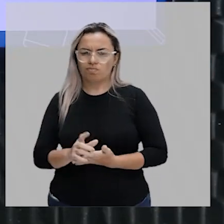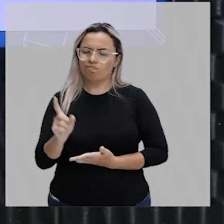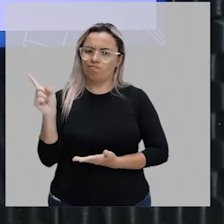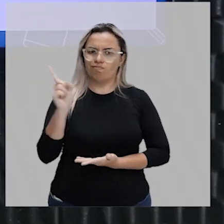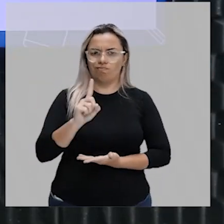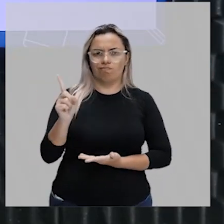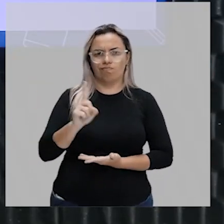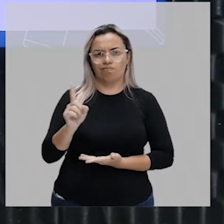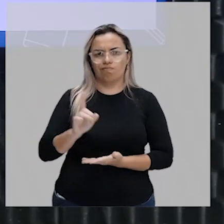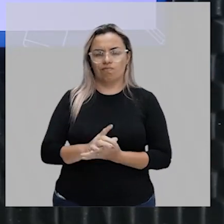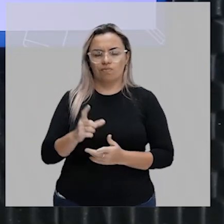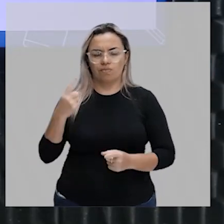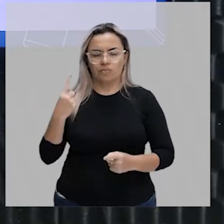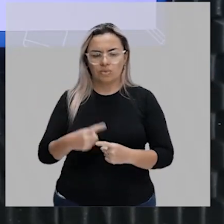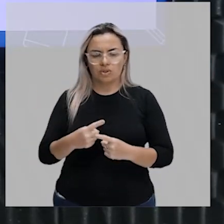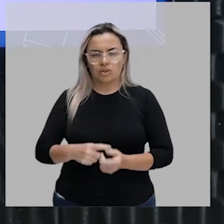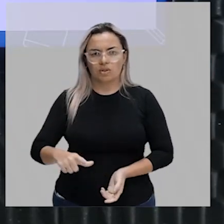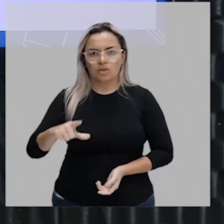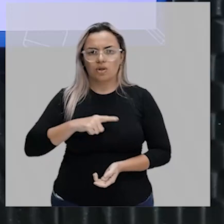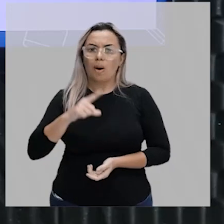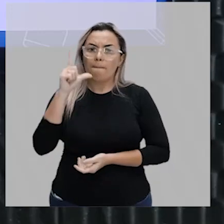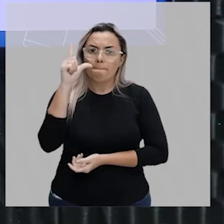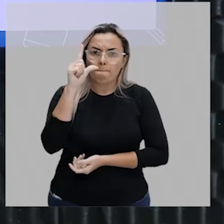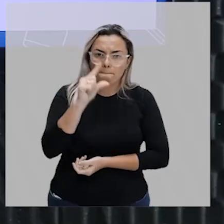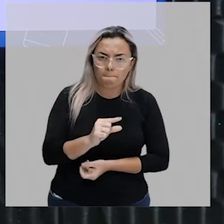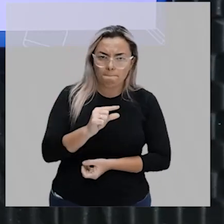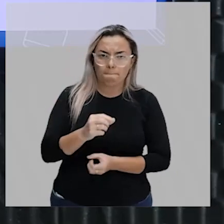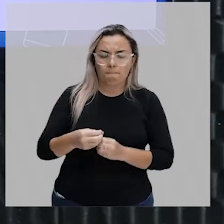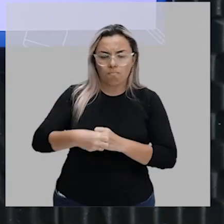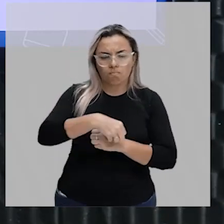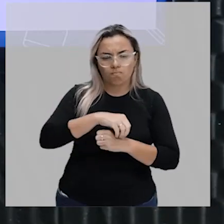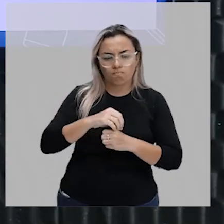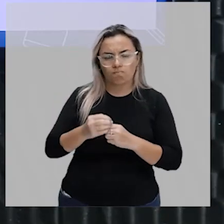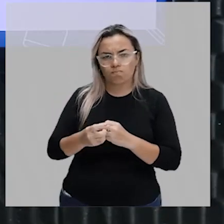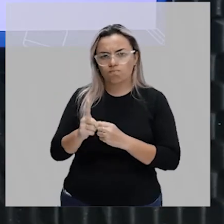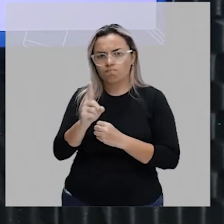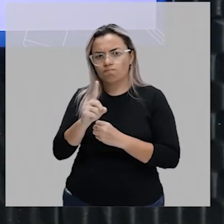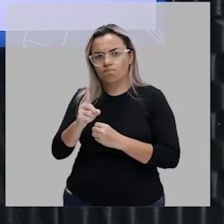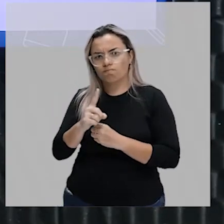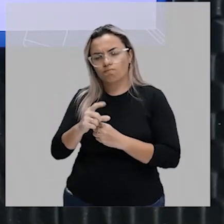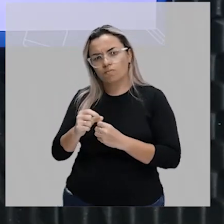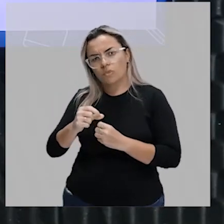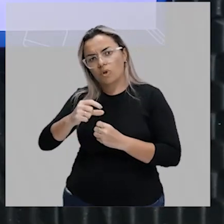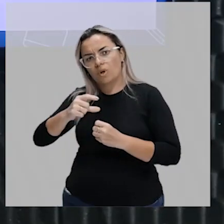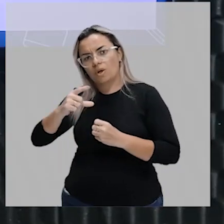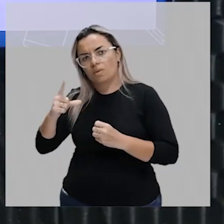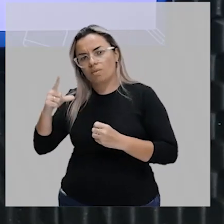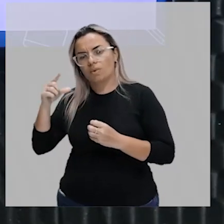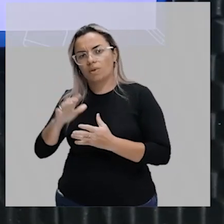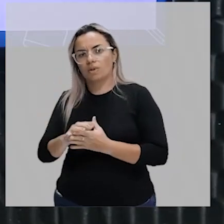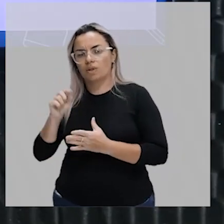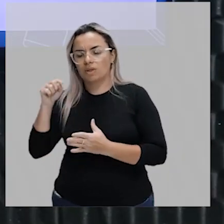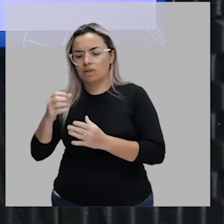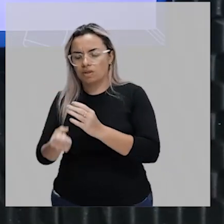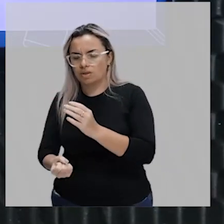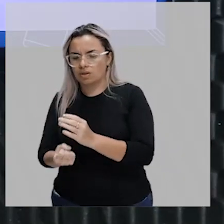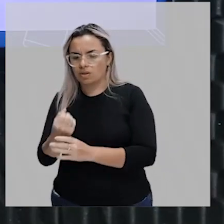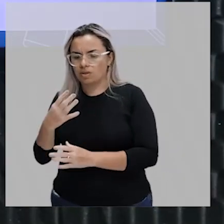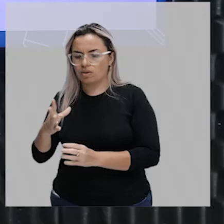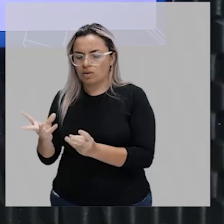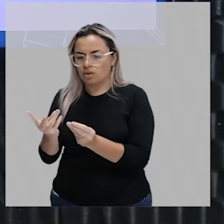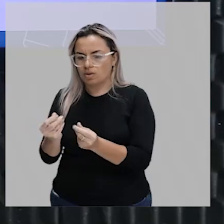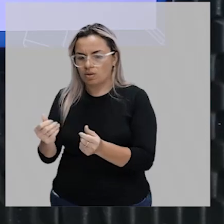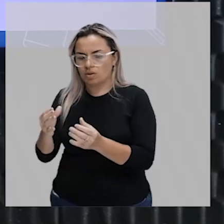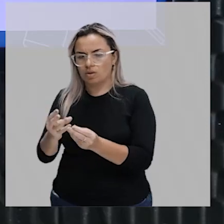não. Por quê? Tinham poucas moléculas, não eram suficientes para originar substâncias que são